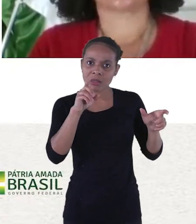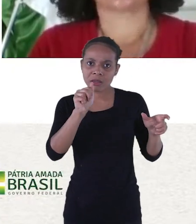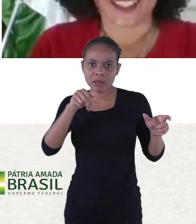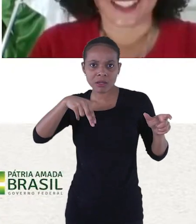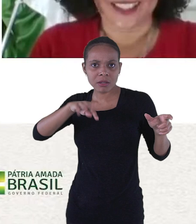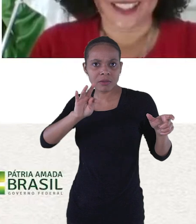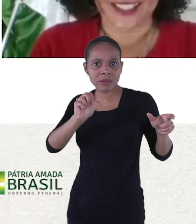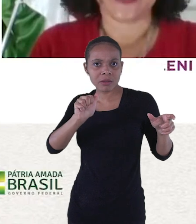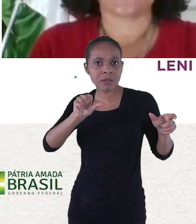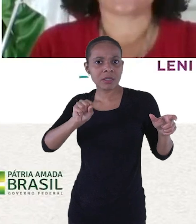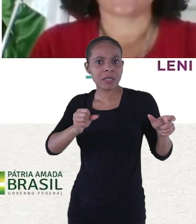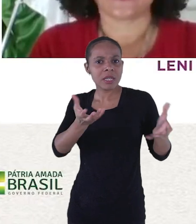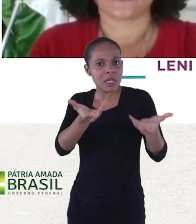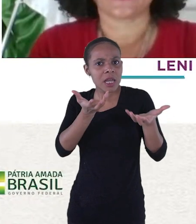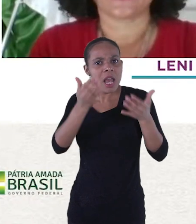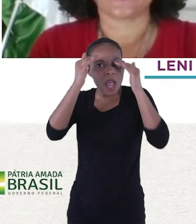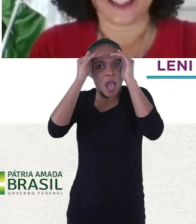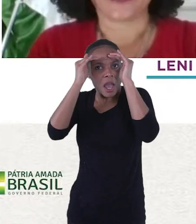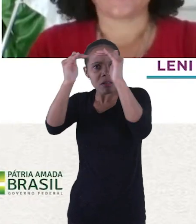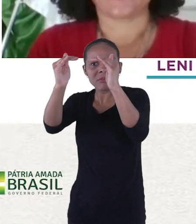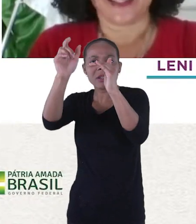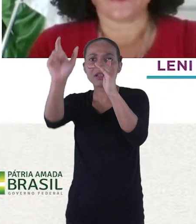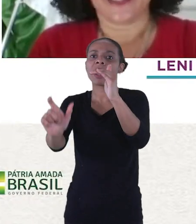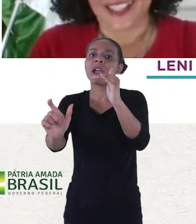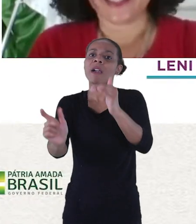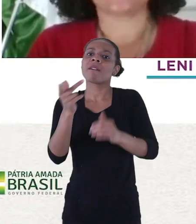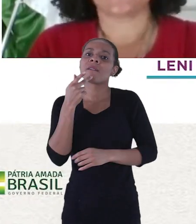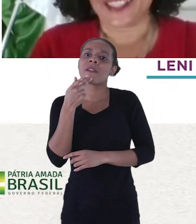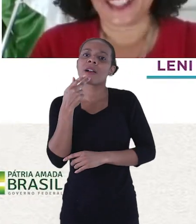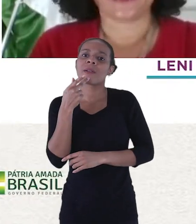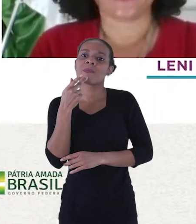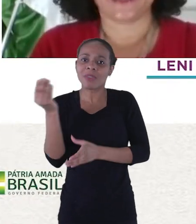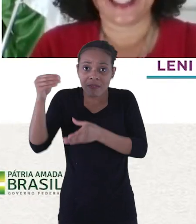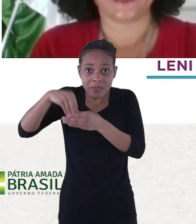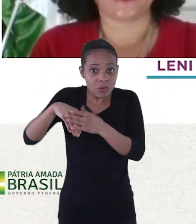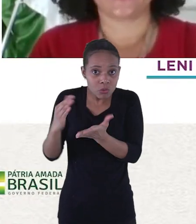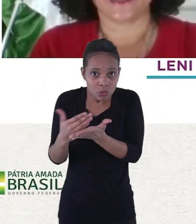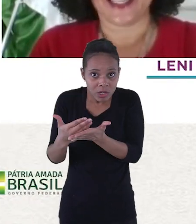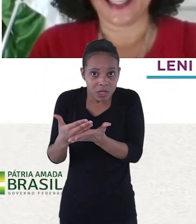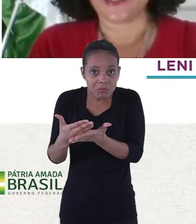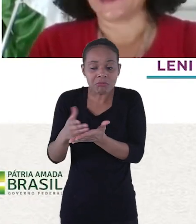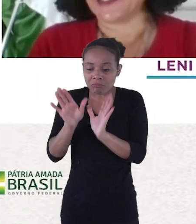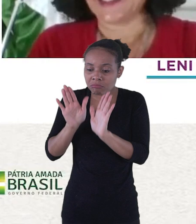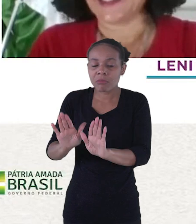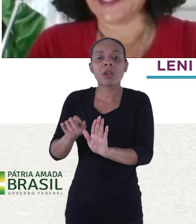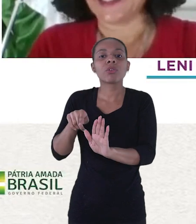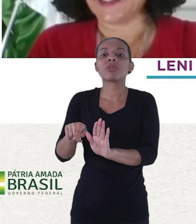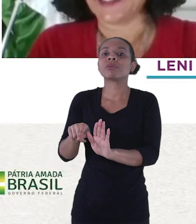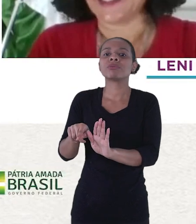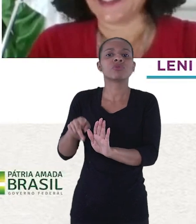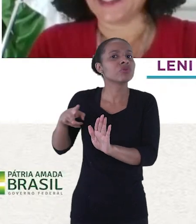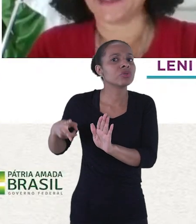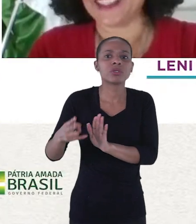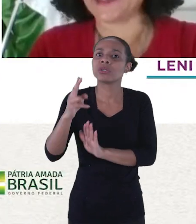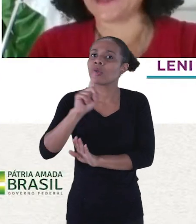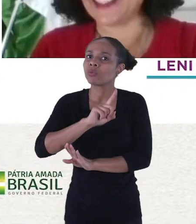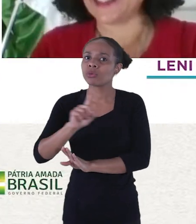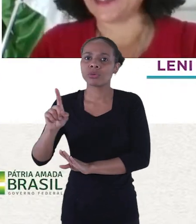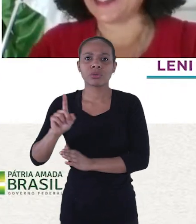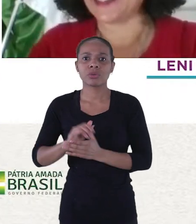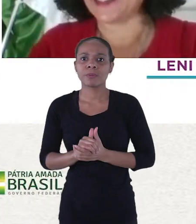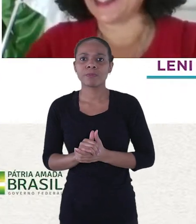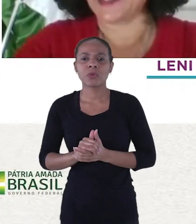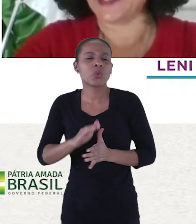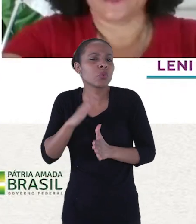o que ela falou, estava lá, em caso de alvenaria. Ela xingava ele deixou lá em caso de alvenaria tudo que ela